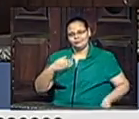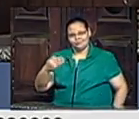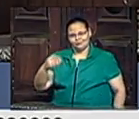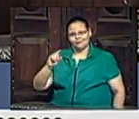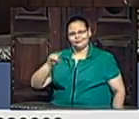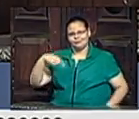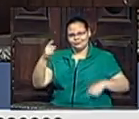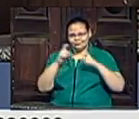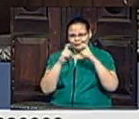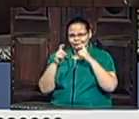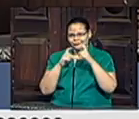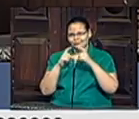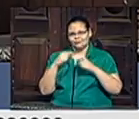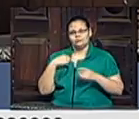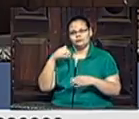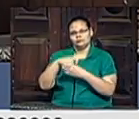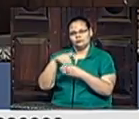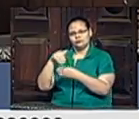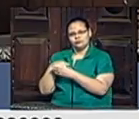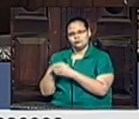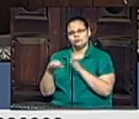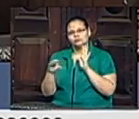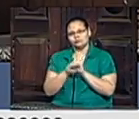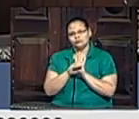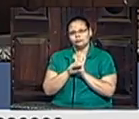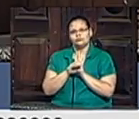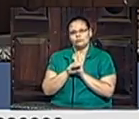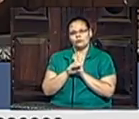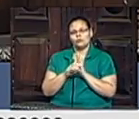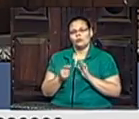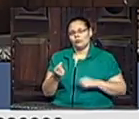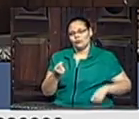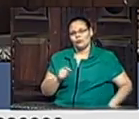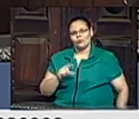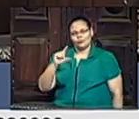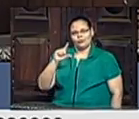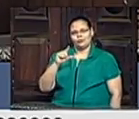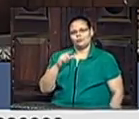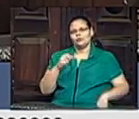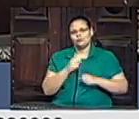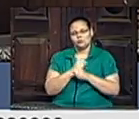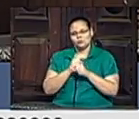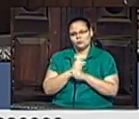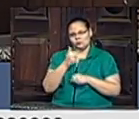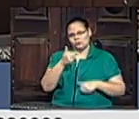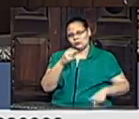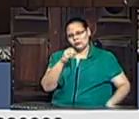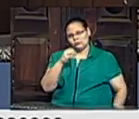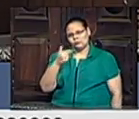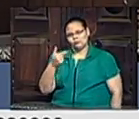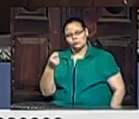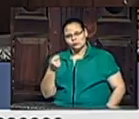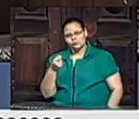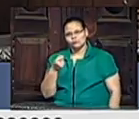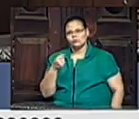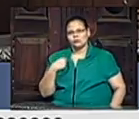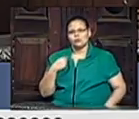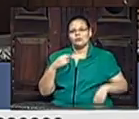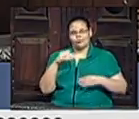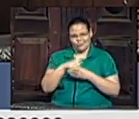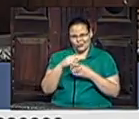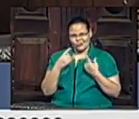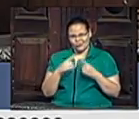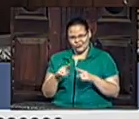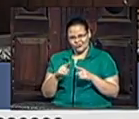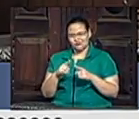seguinte vai estar dando constitucionalidade para cortar o aumento que eles iam receber até 2020. Ou faz um minuto de silêncio e vota contra isso e